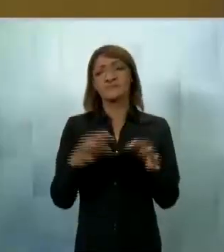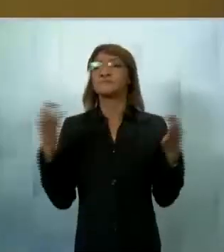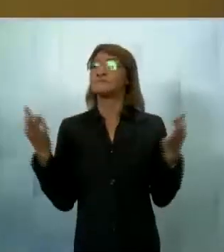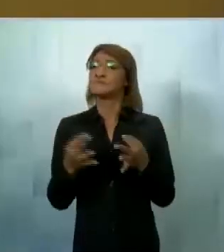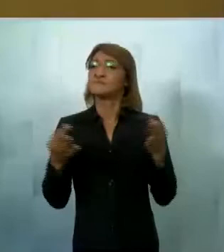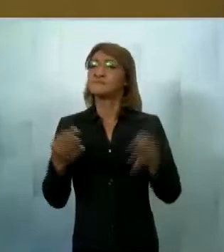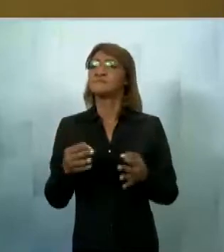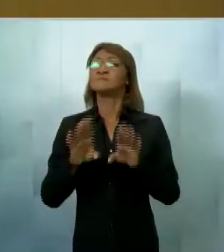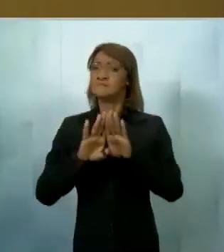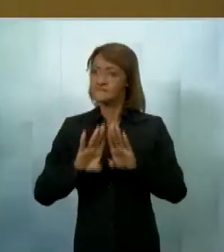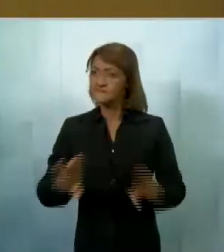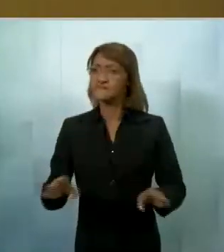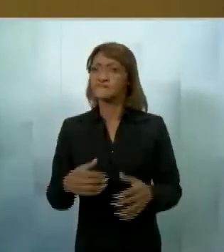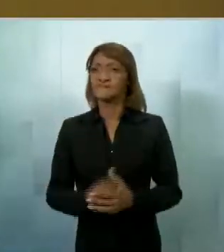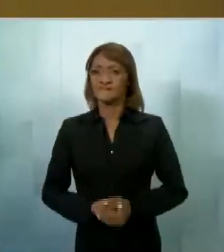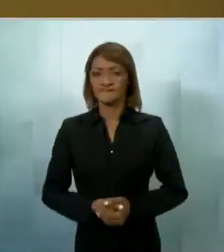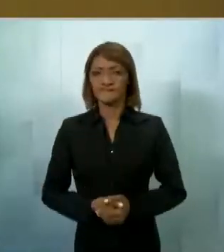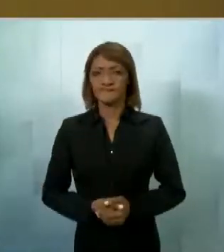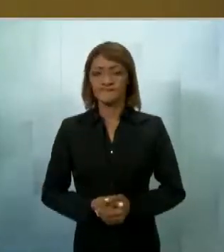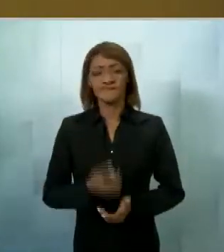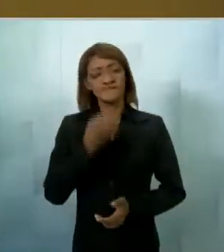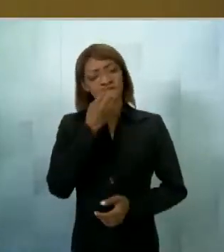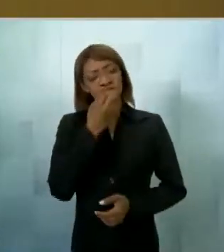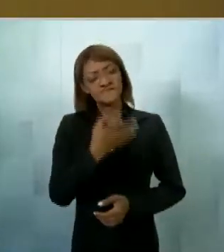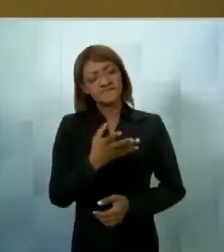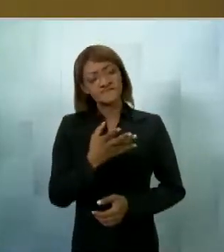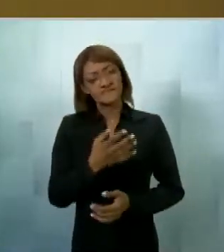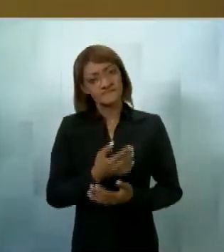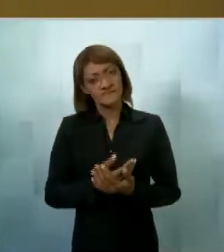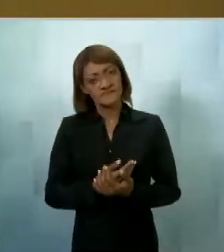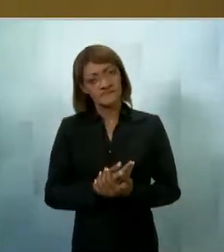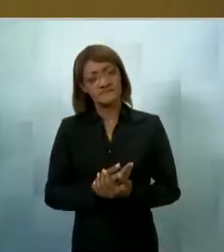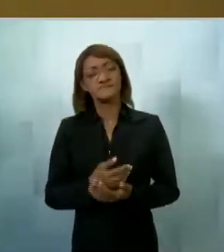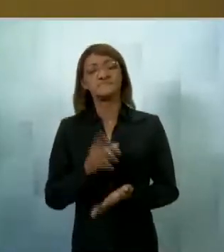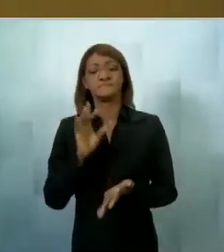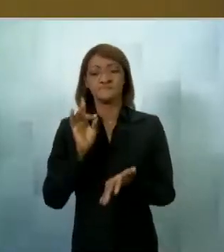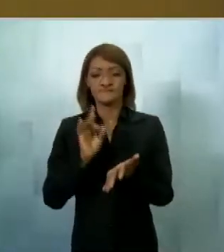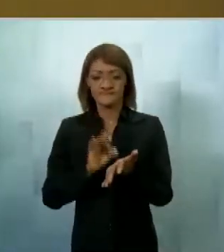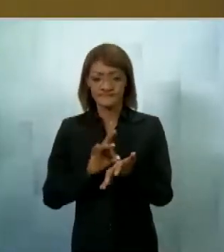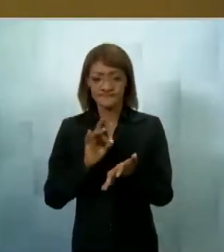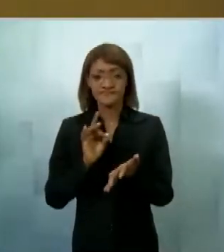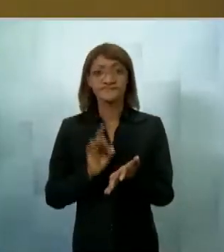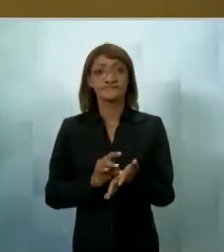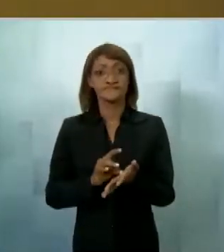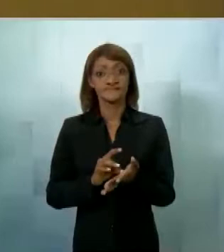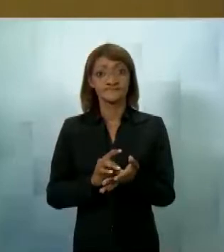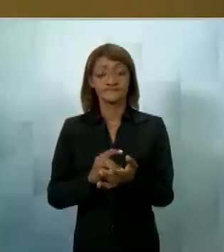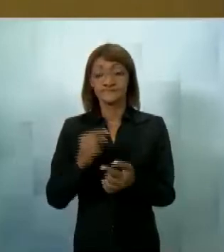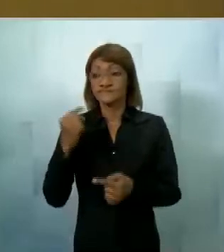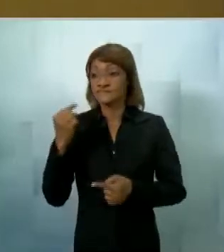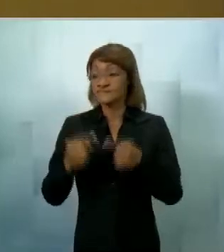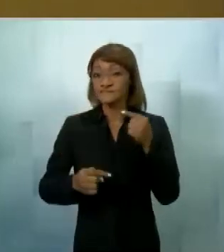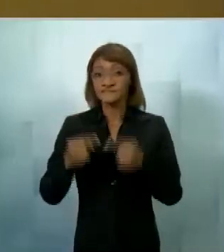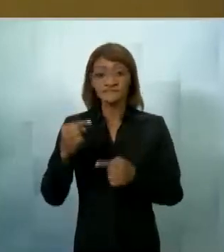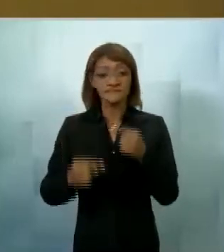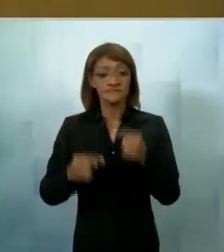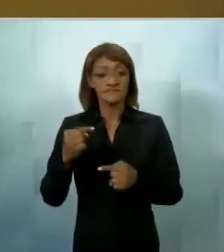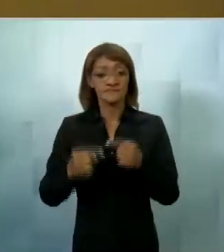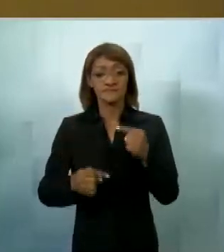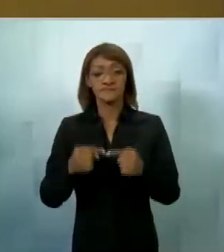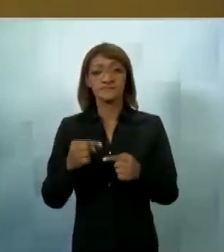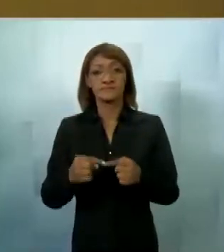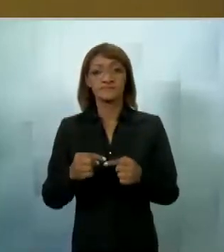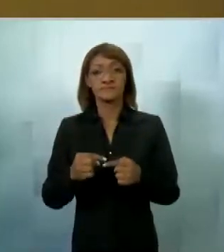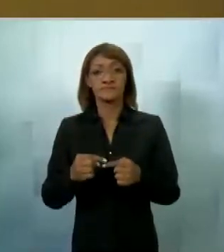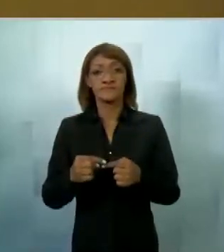da unificação da carreira dos policiais civis. Há realmente um dissenso entre essa questão da definição